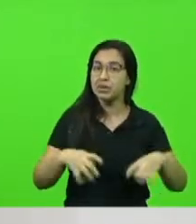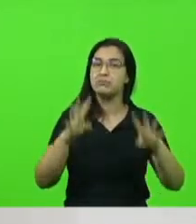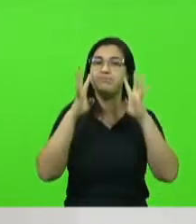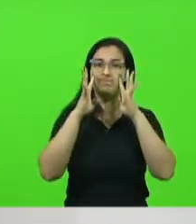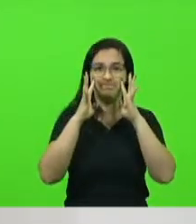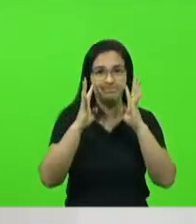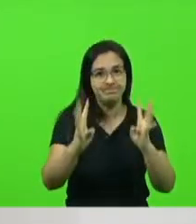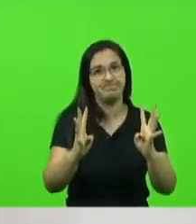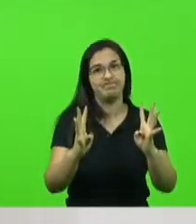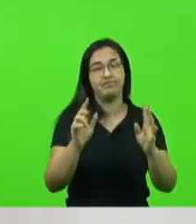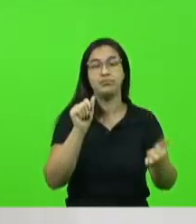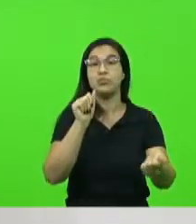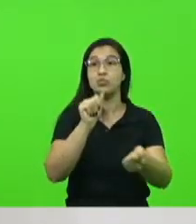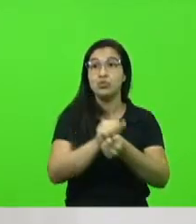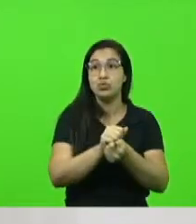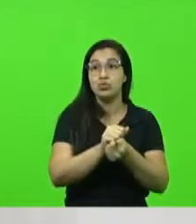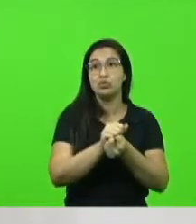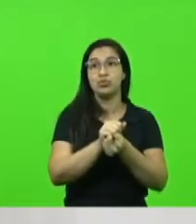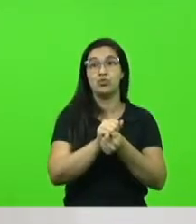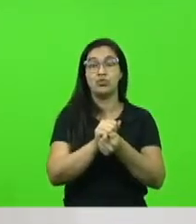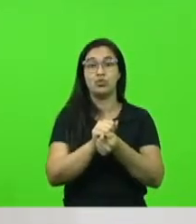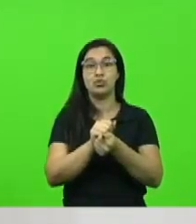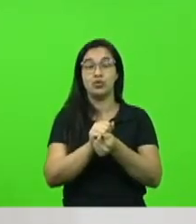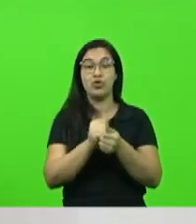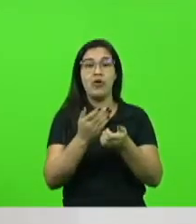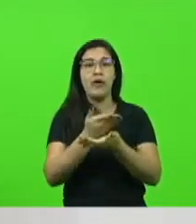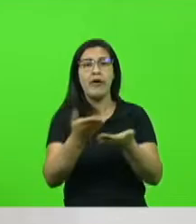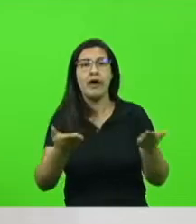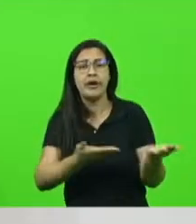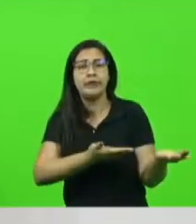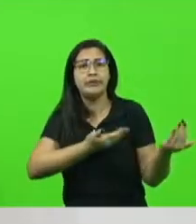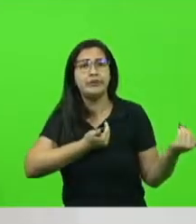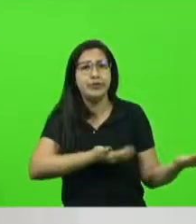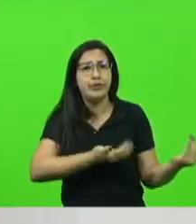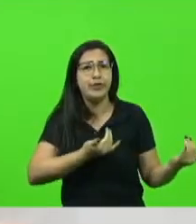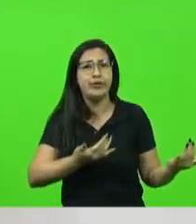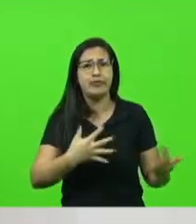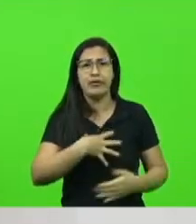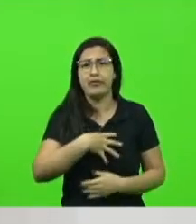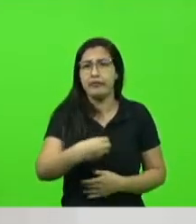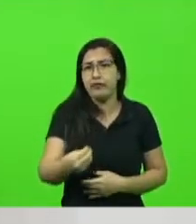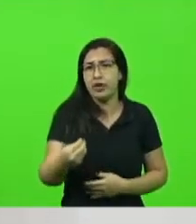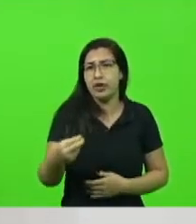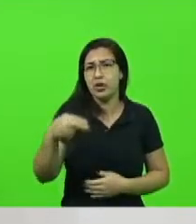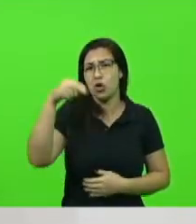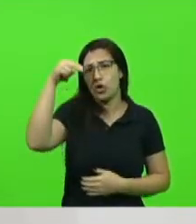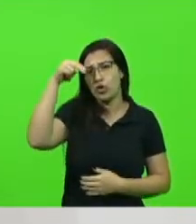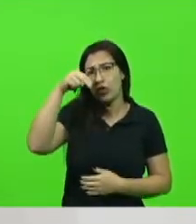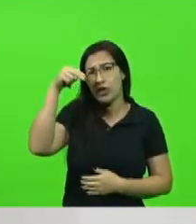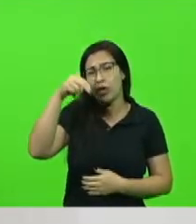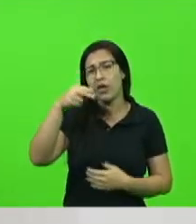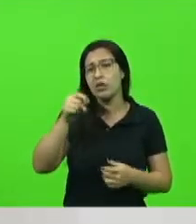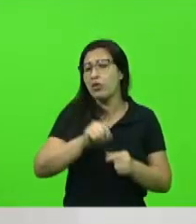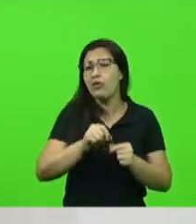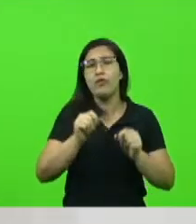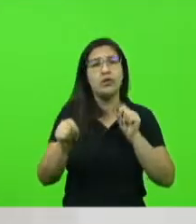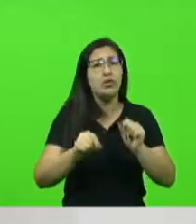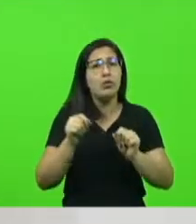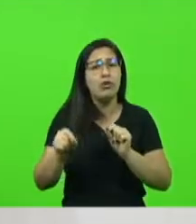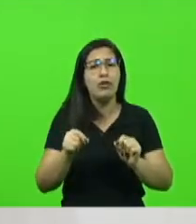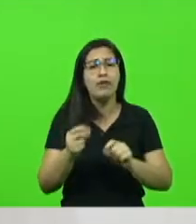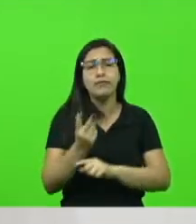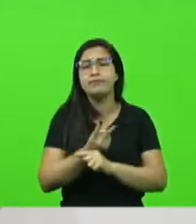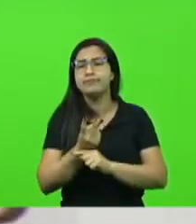que acompanhar o que os jovens, o que os filhos, o que os netos estão fazendo.